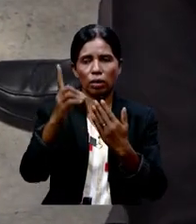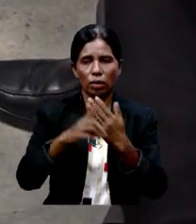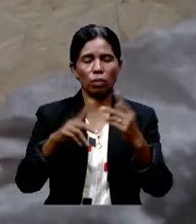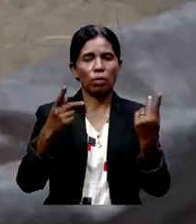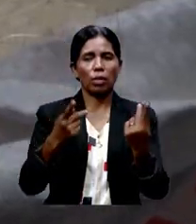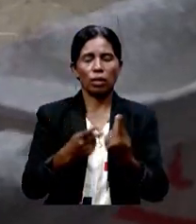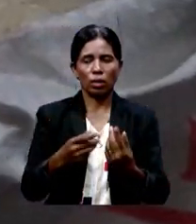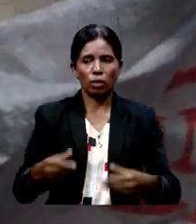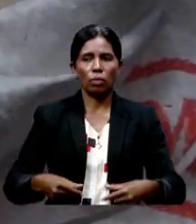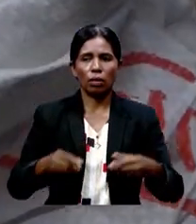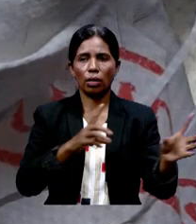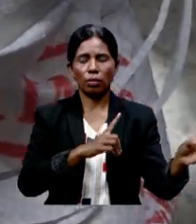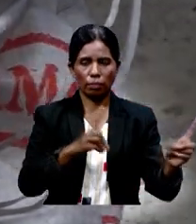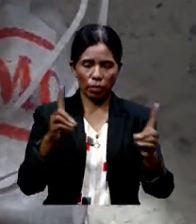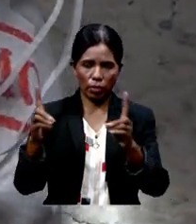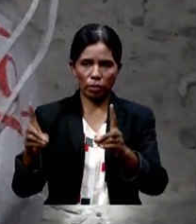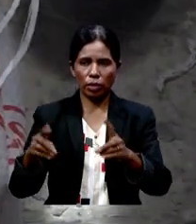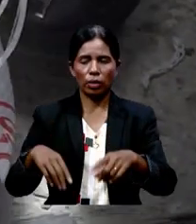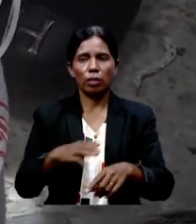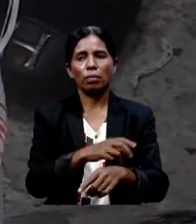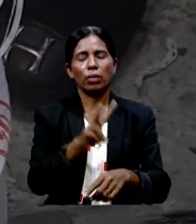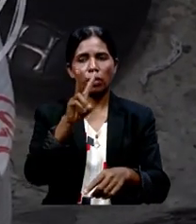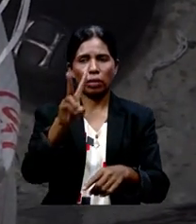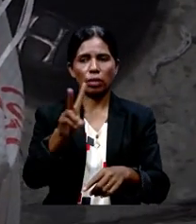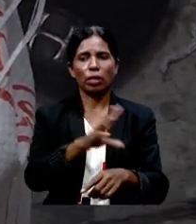Parisos, implementa no fase segundo